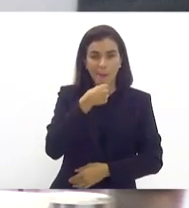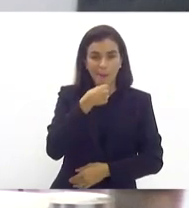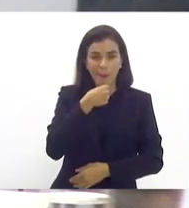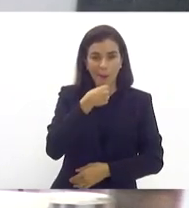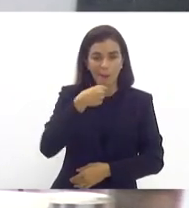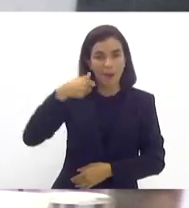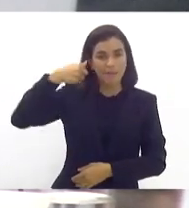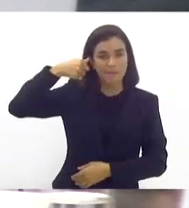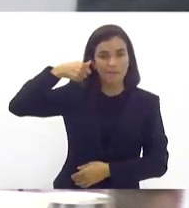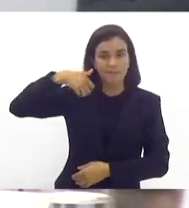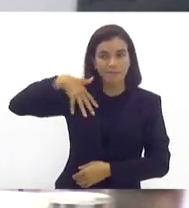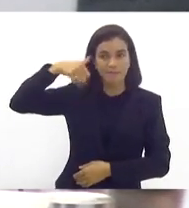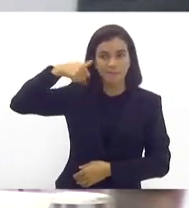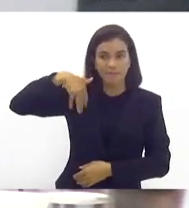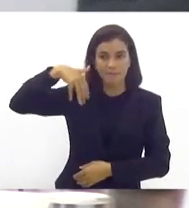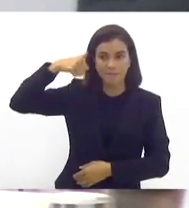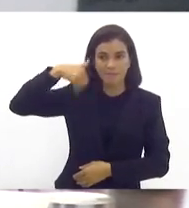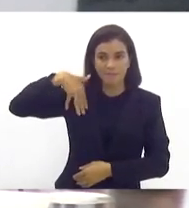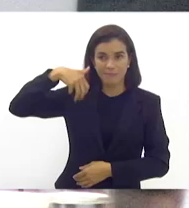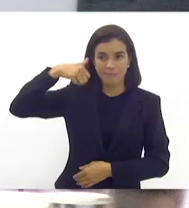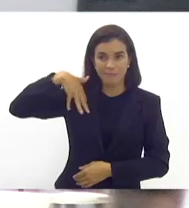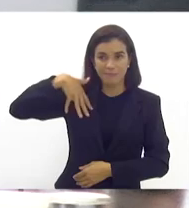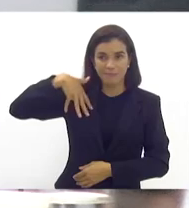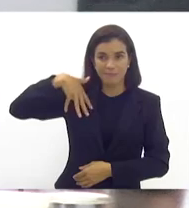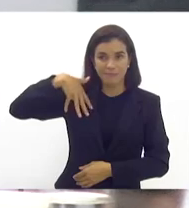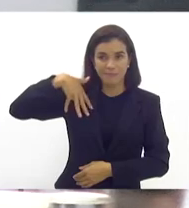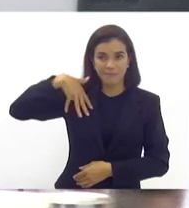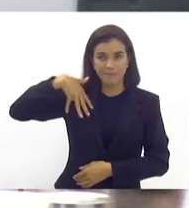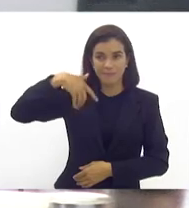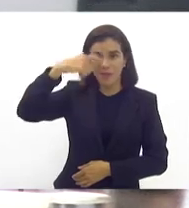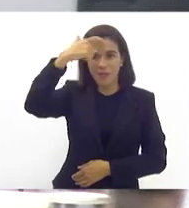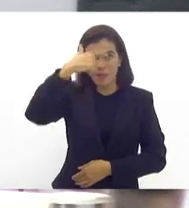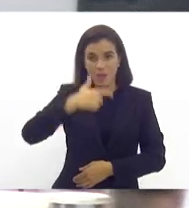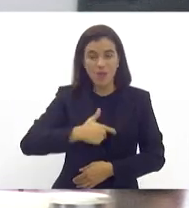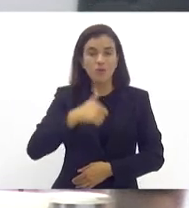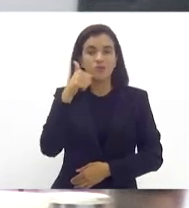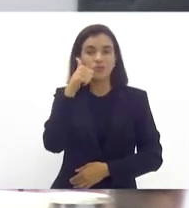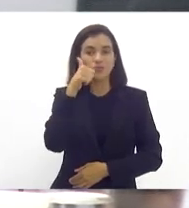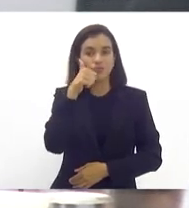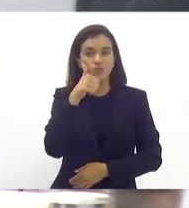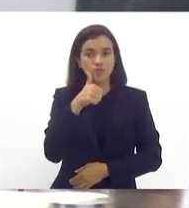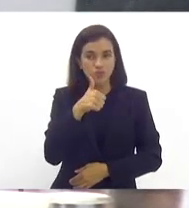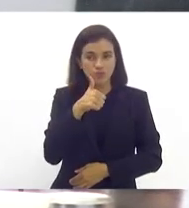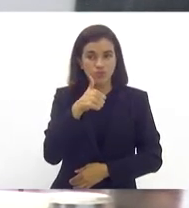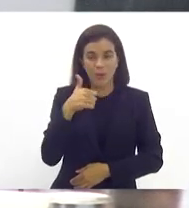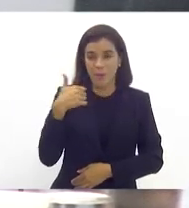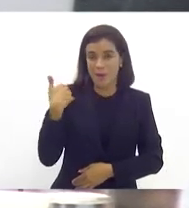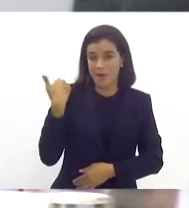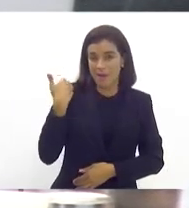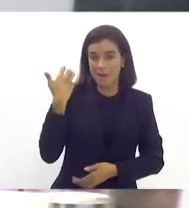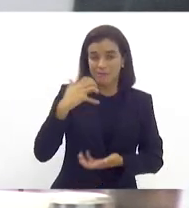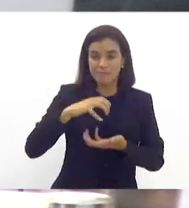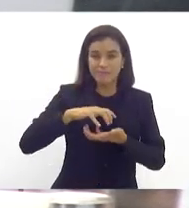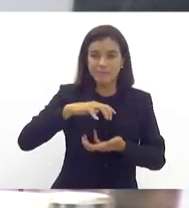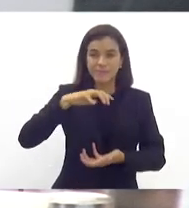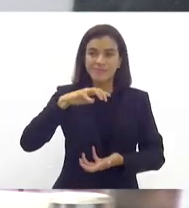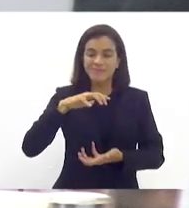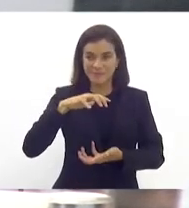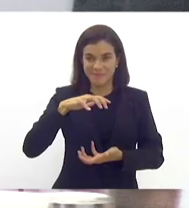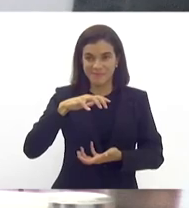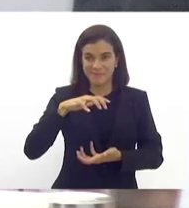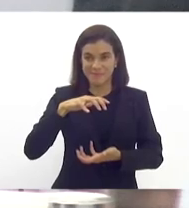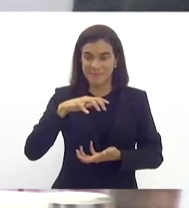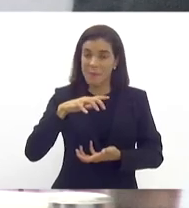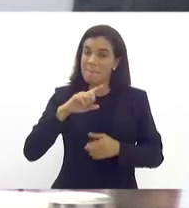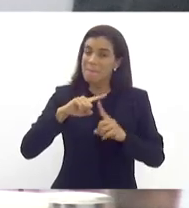áudi descrição Eu sou uma mulher idosa embora